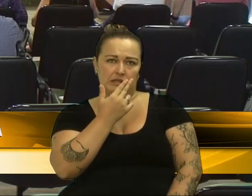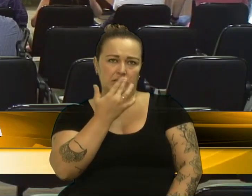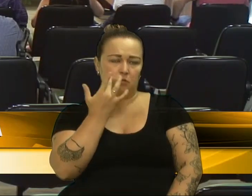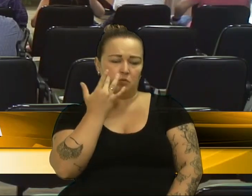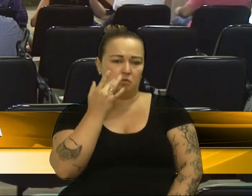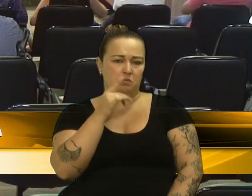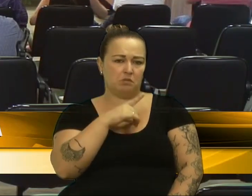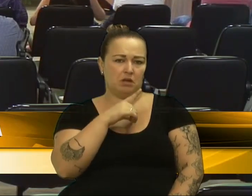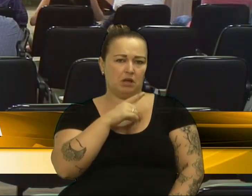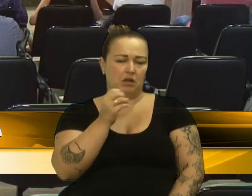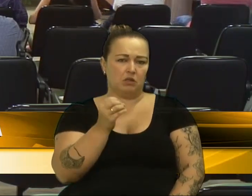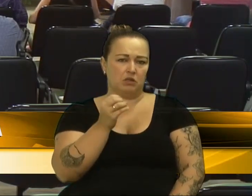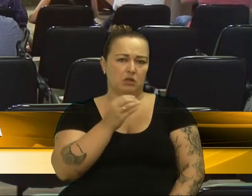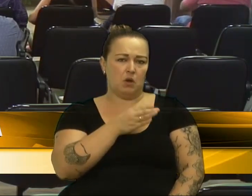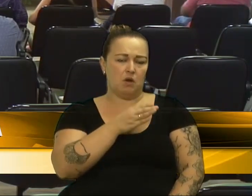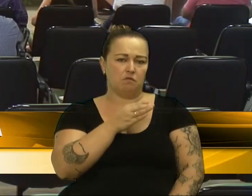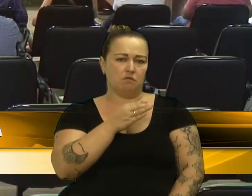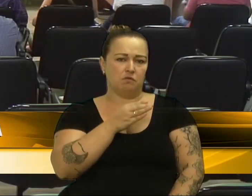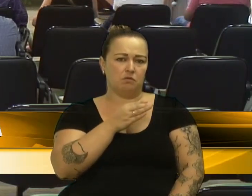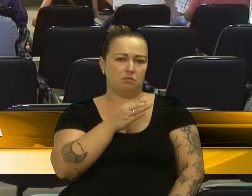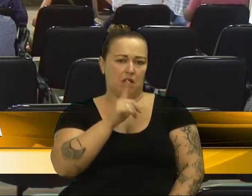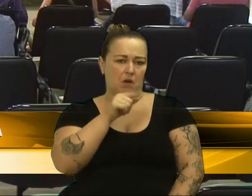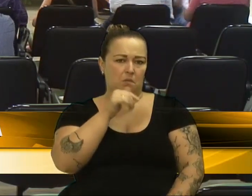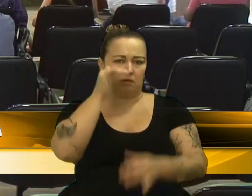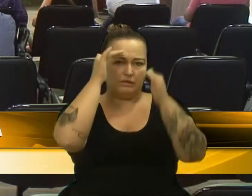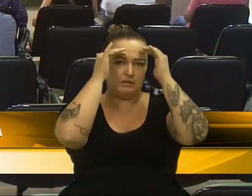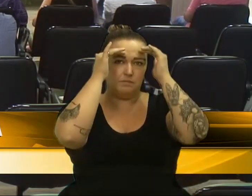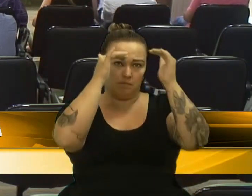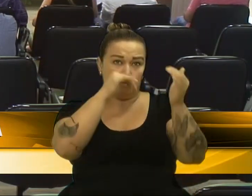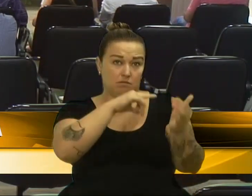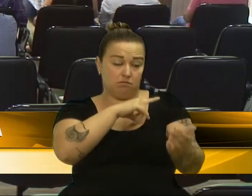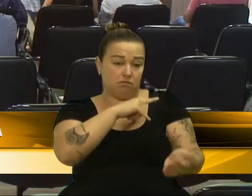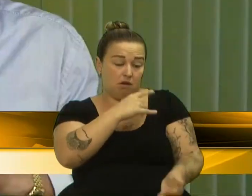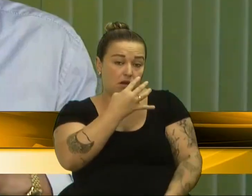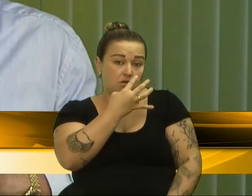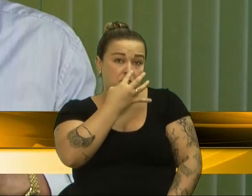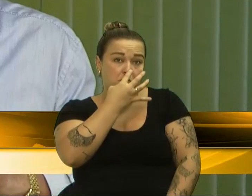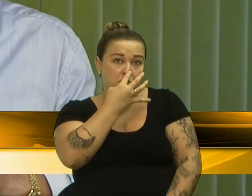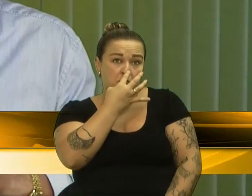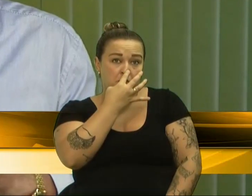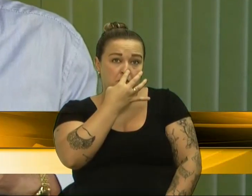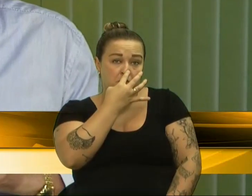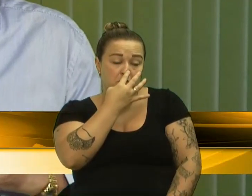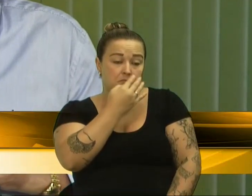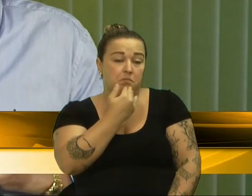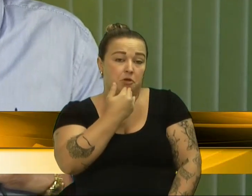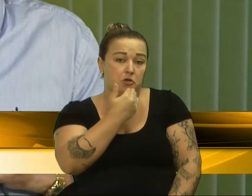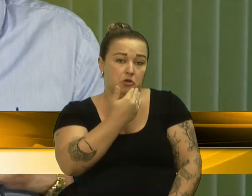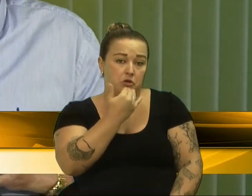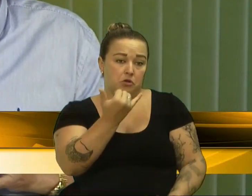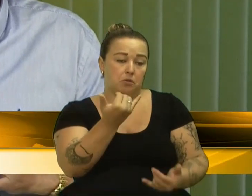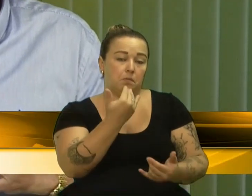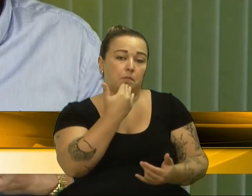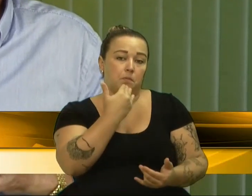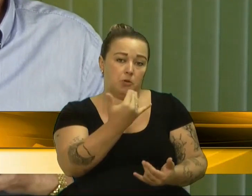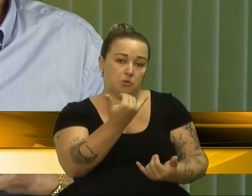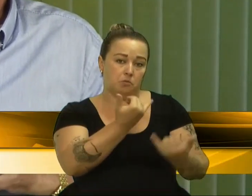né? É um respeito que se tem, eu admiro, acho que pedir esclarecimentos, mas